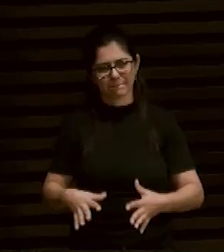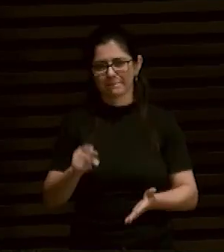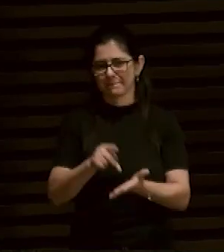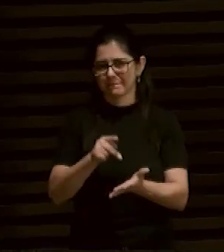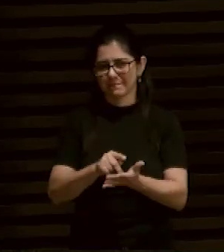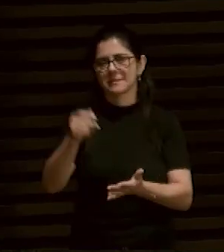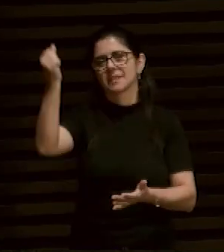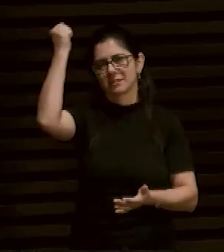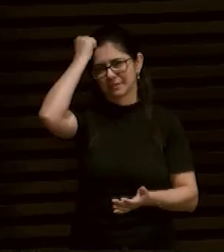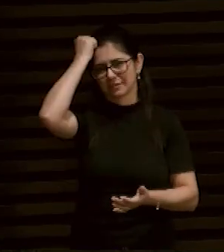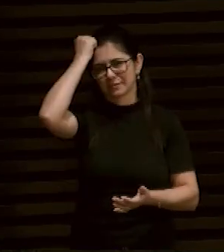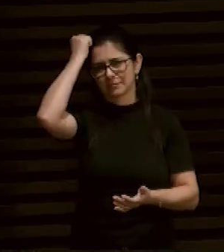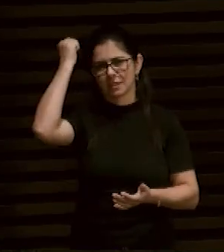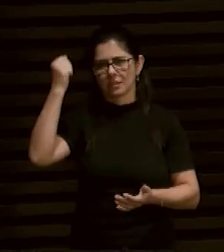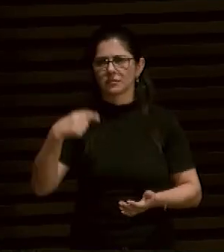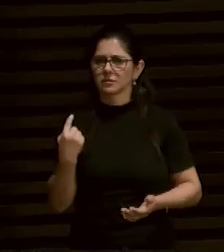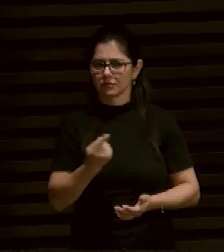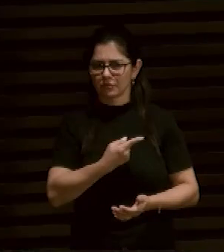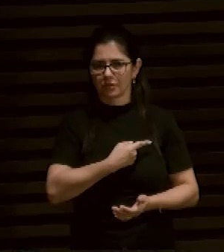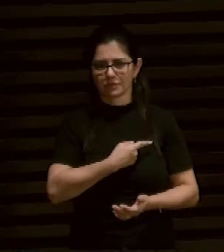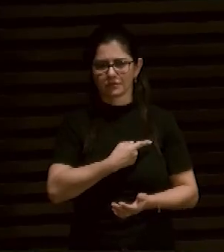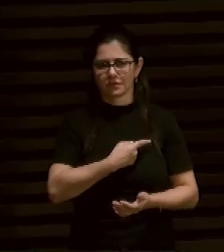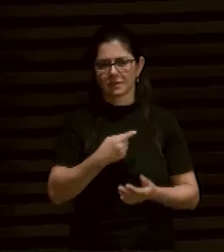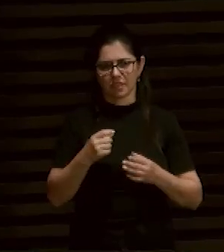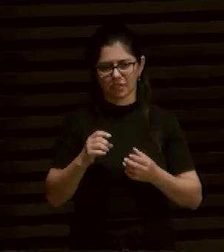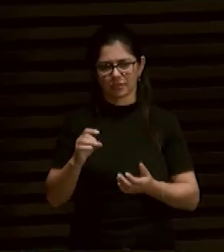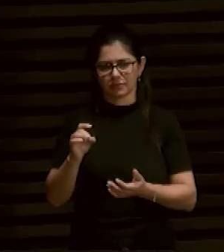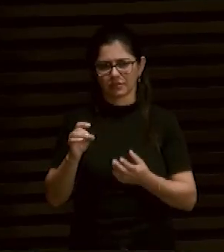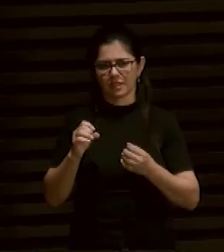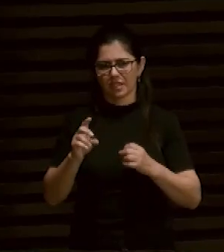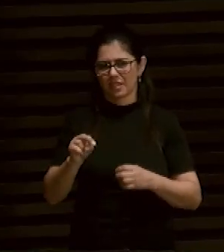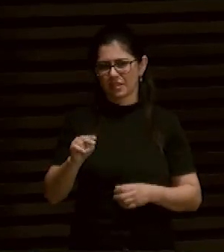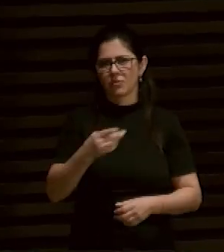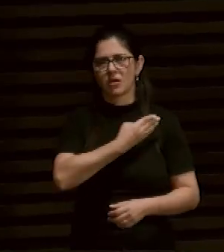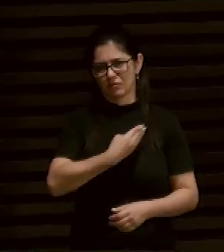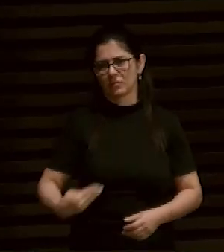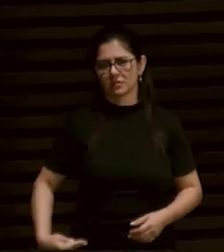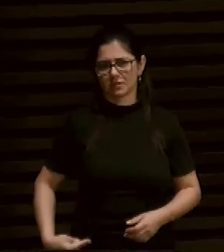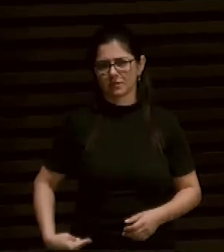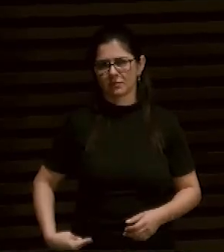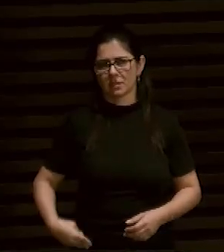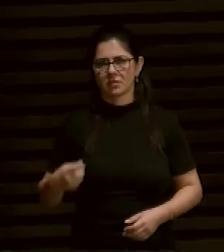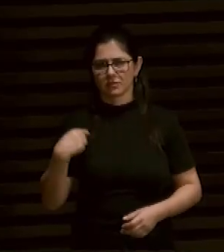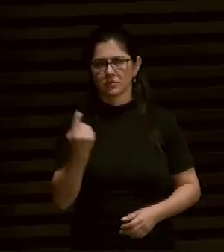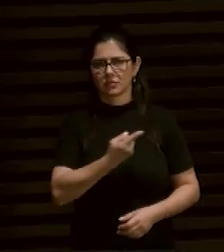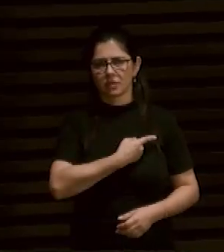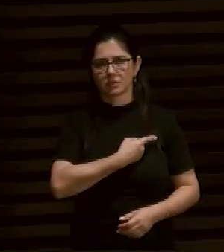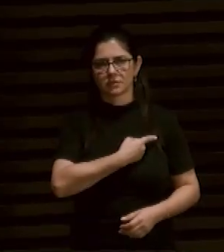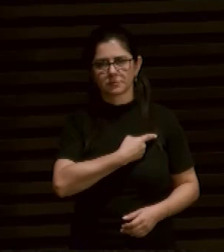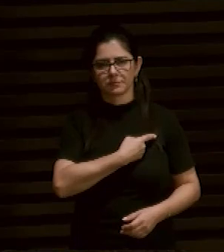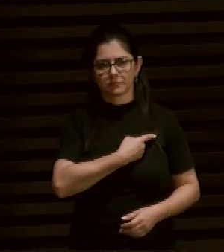somos deixados por nós mesmos, todos nós somos como Lorenzo, por assim dizer. Quando nós temos a chance de